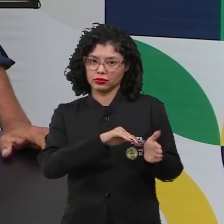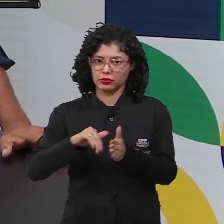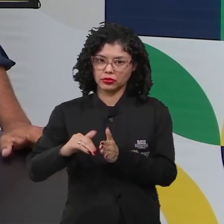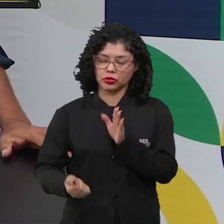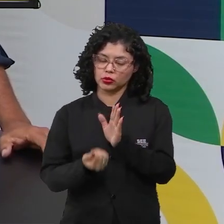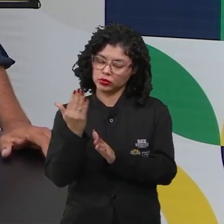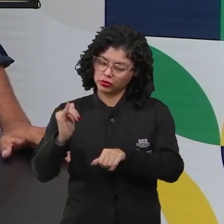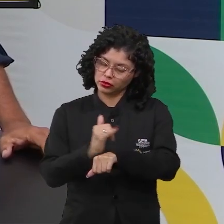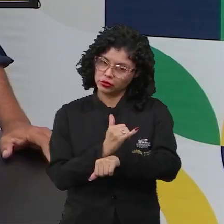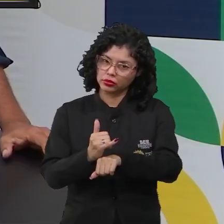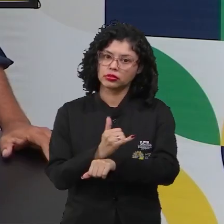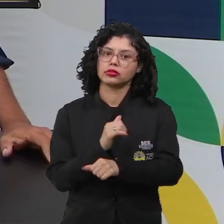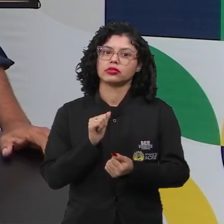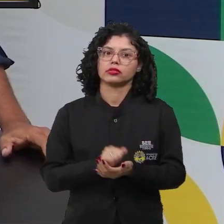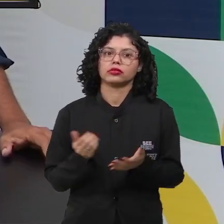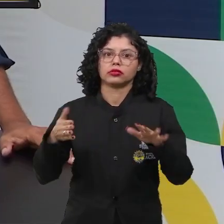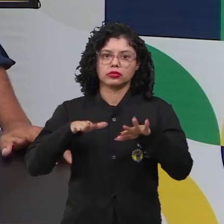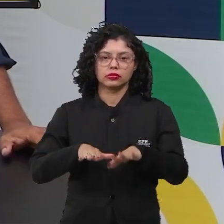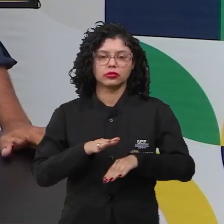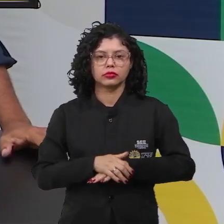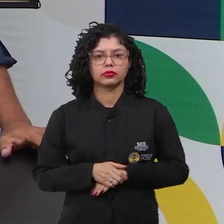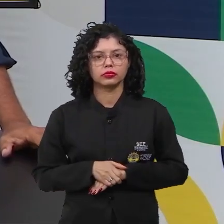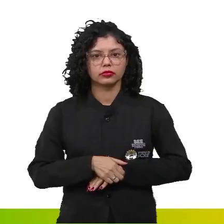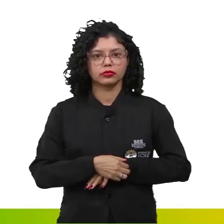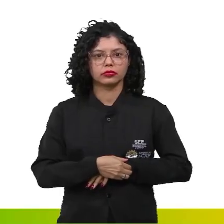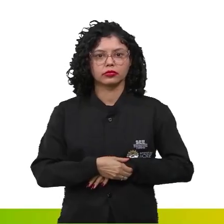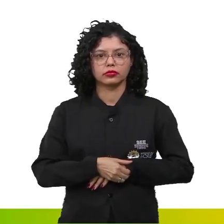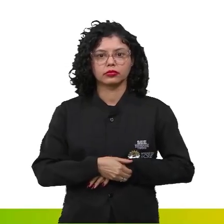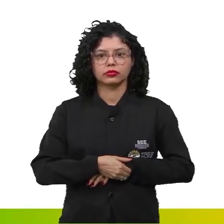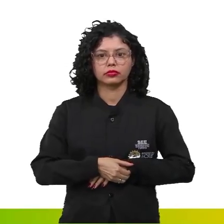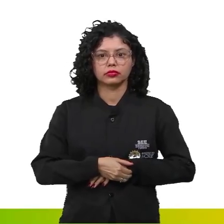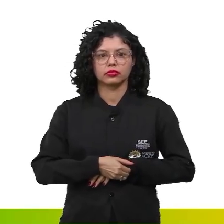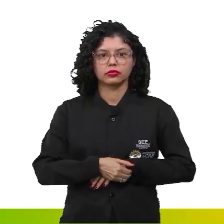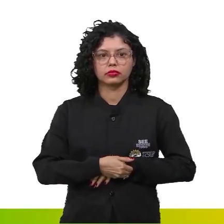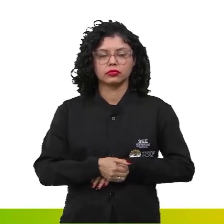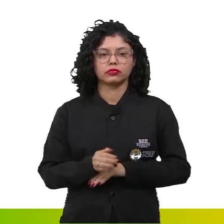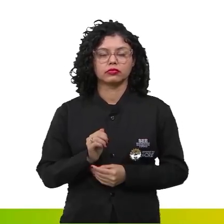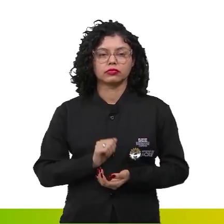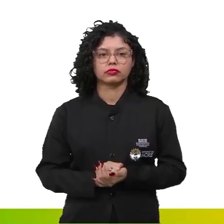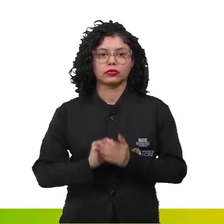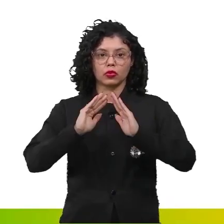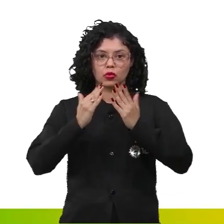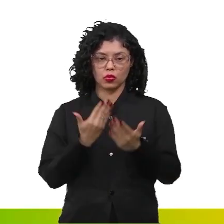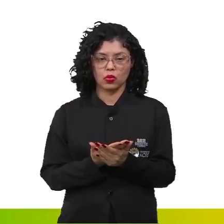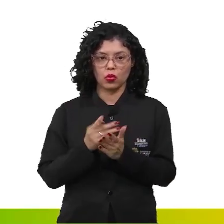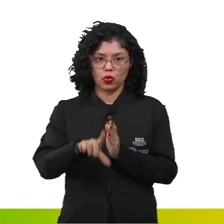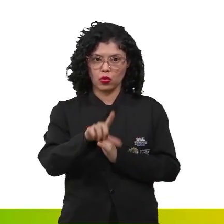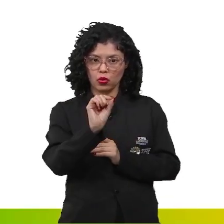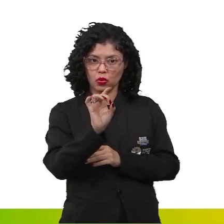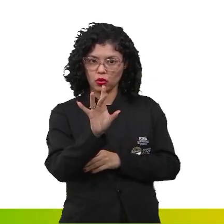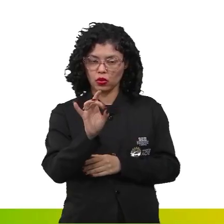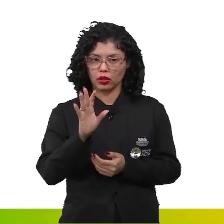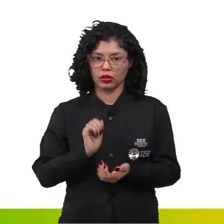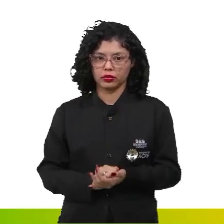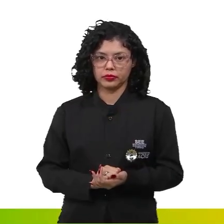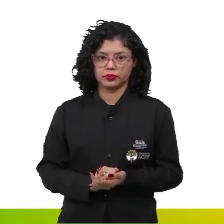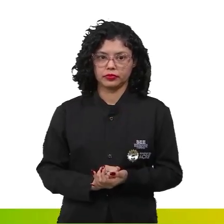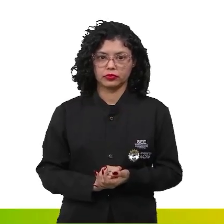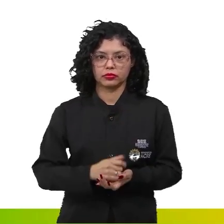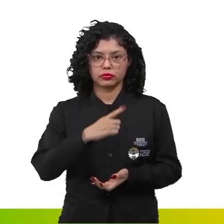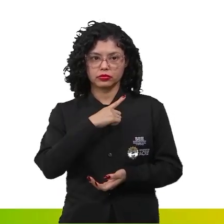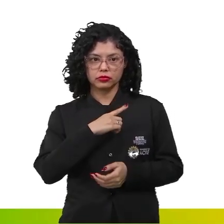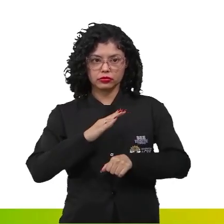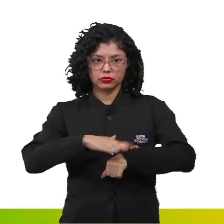criar uma estratégia de inclusão? Então, esse seria um exemplo. Outros, escolas que priorizam apenas esporte de